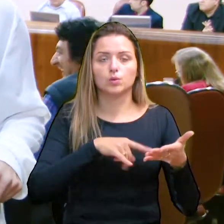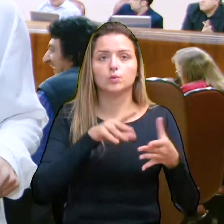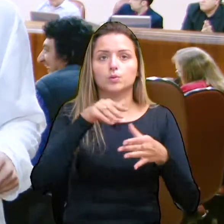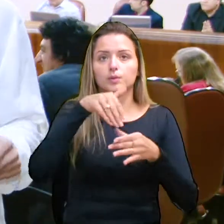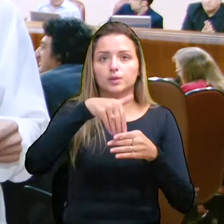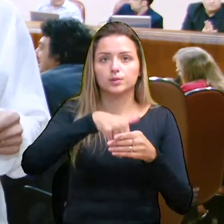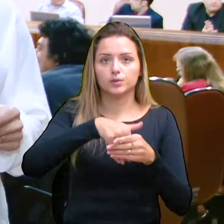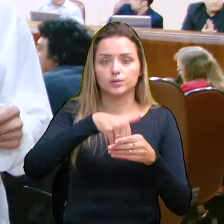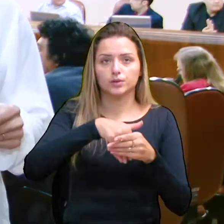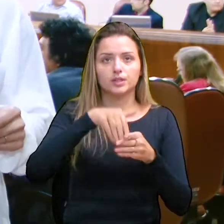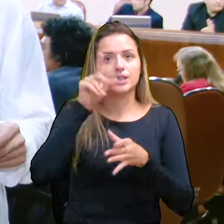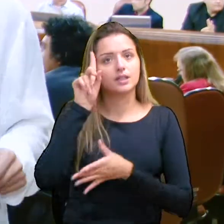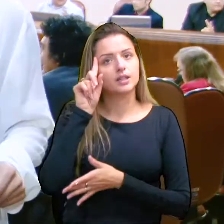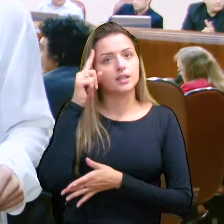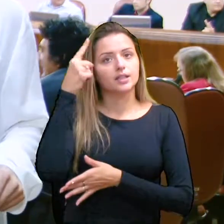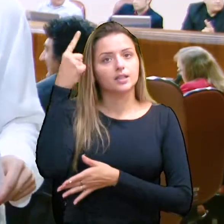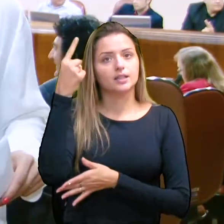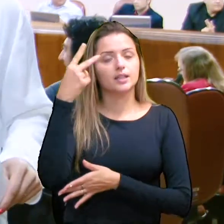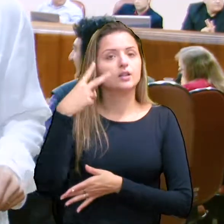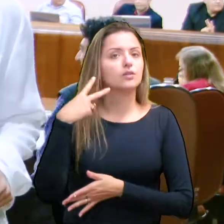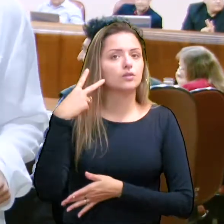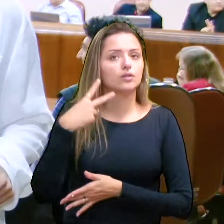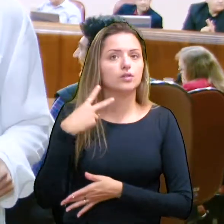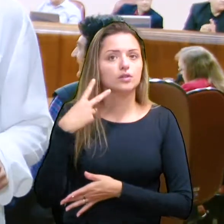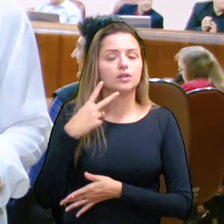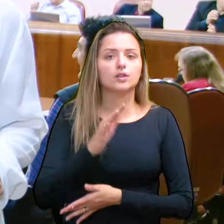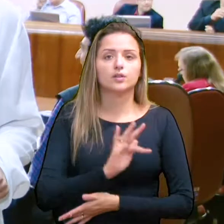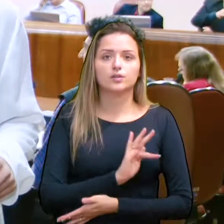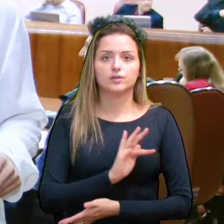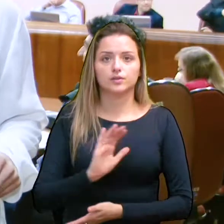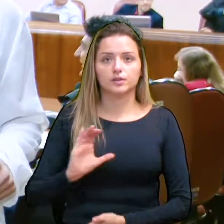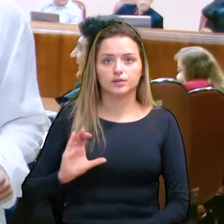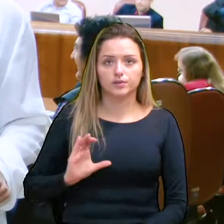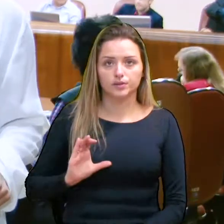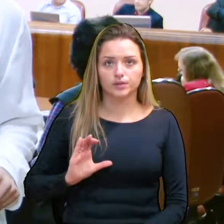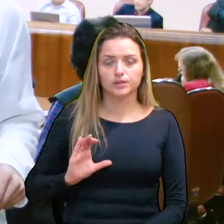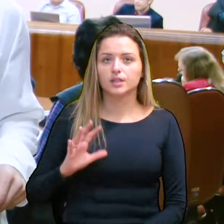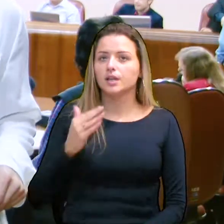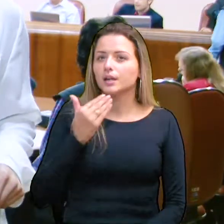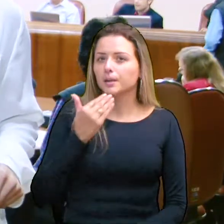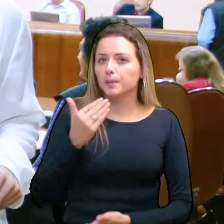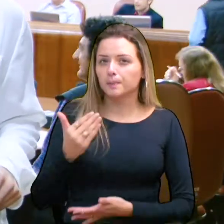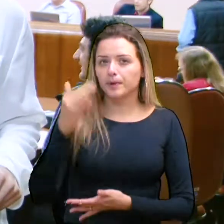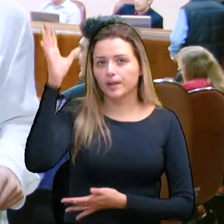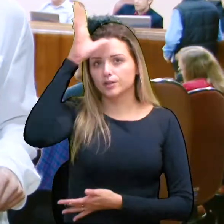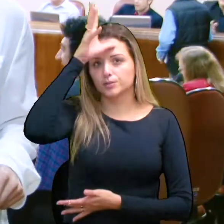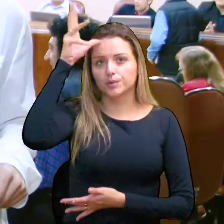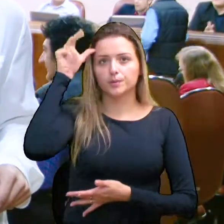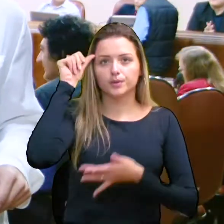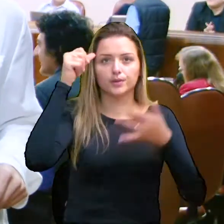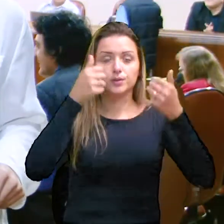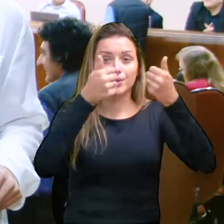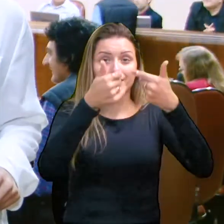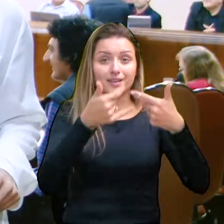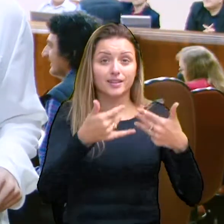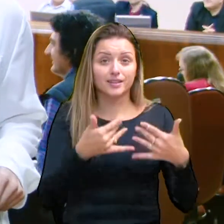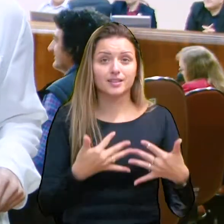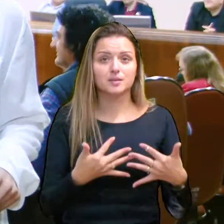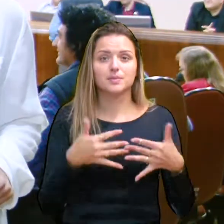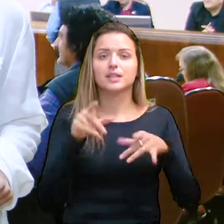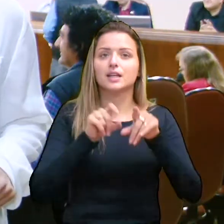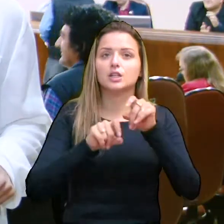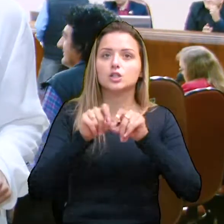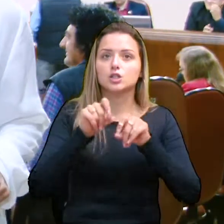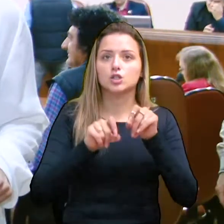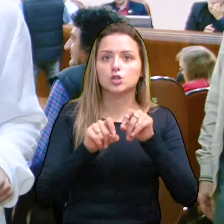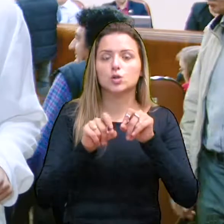votado de autoria do vereador Flávio Cassina, que pede explicações ao Executivo a respeito da dívida